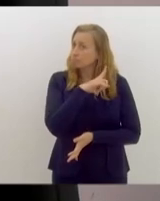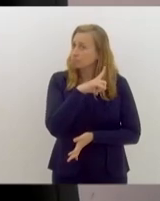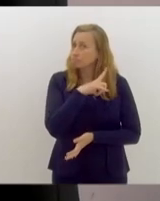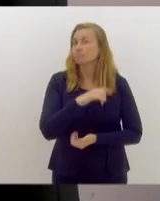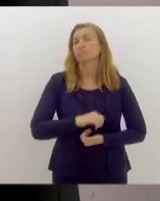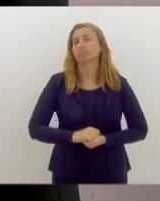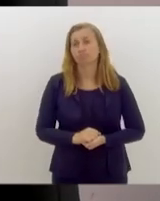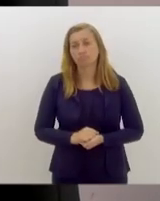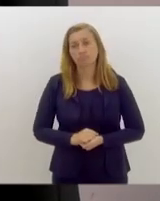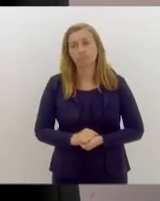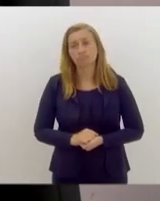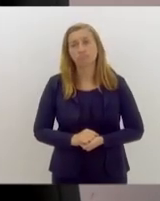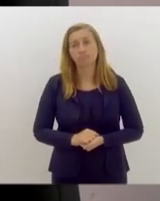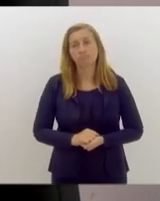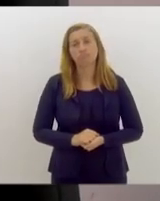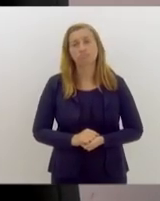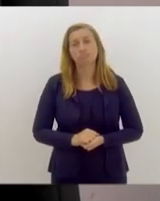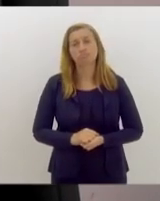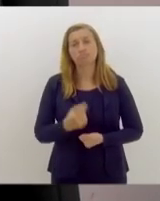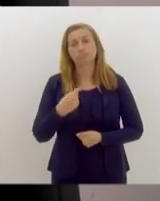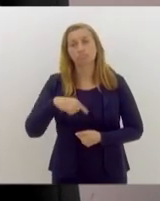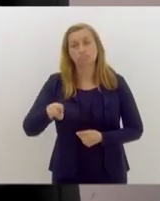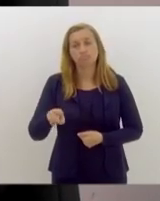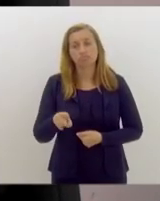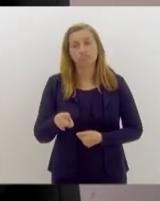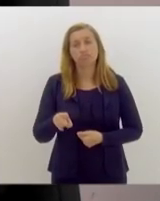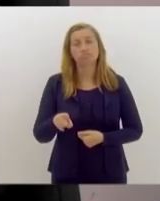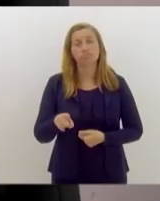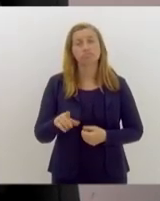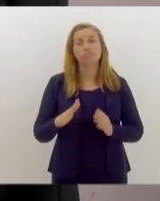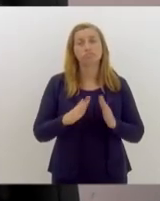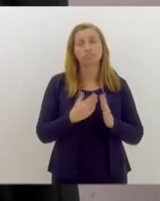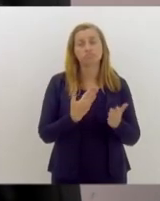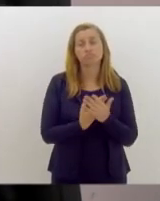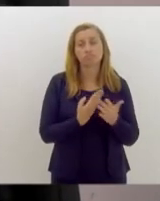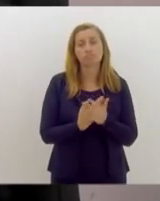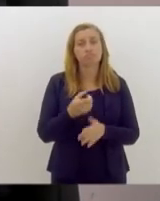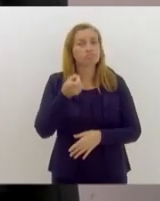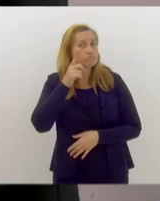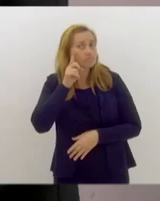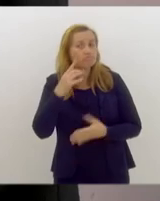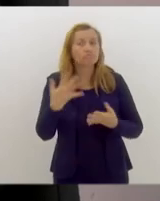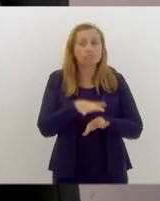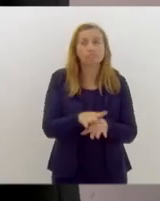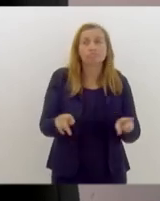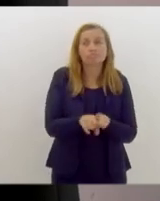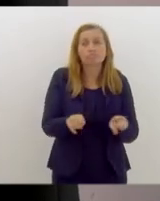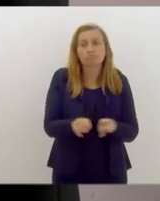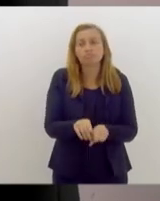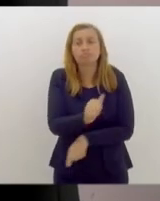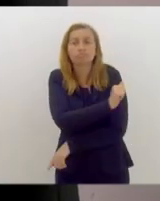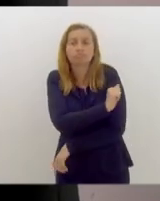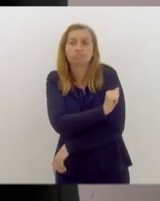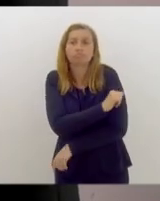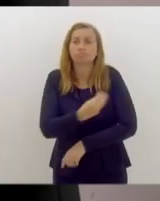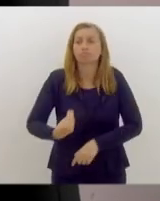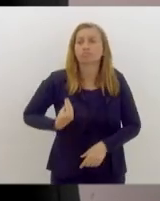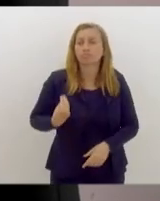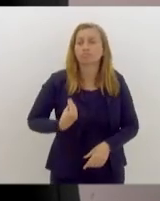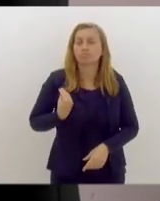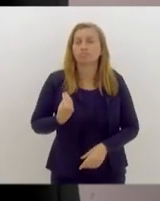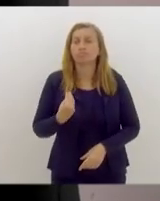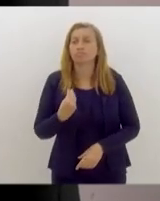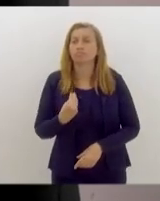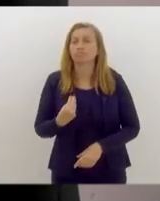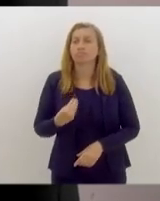garantir o seu fluxo cotidiano de acesso à escola. É a garantia da inclusão também dos alunos que vivem em